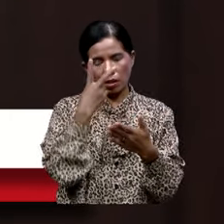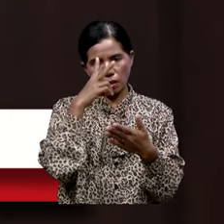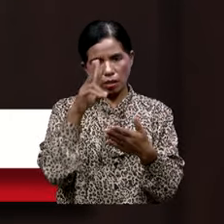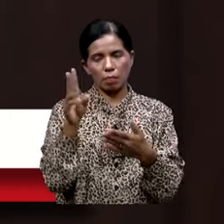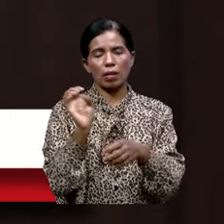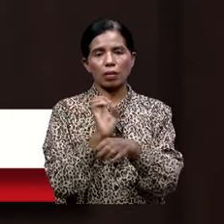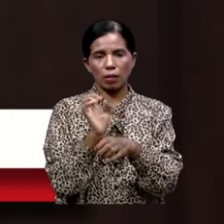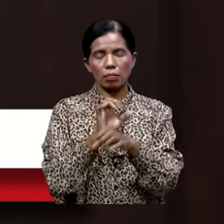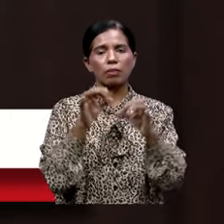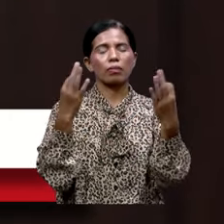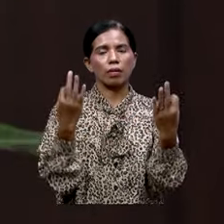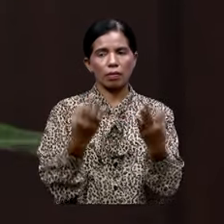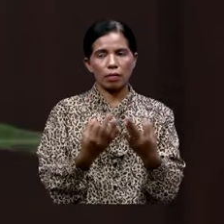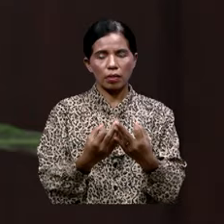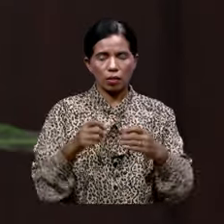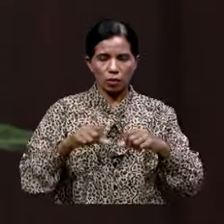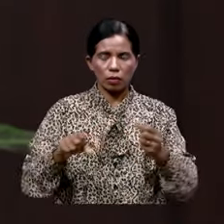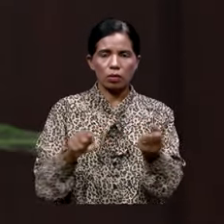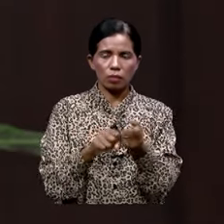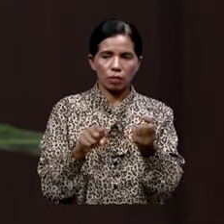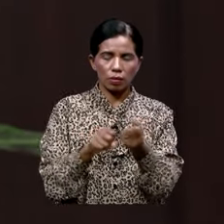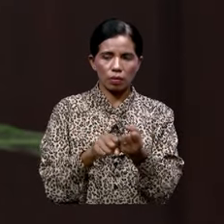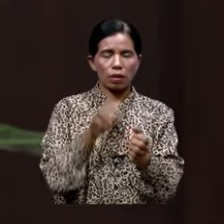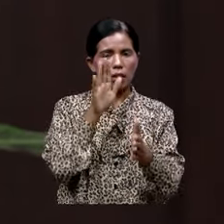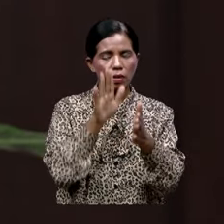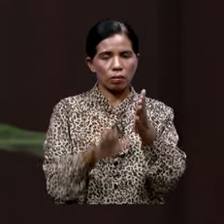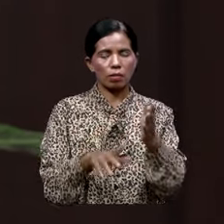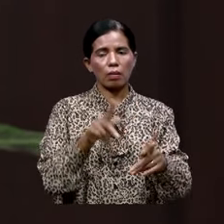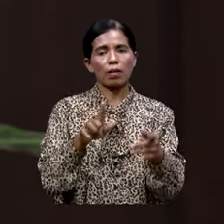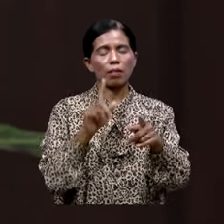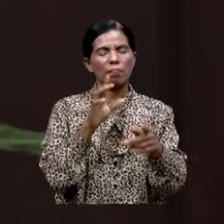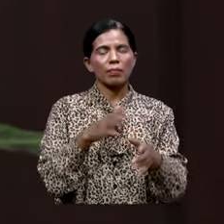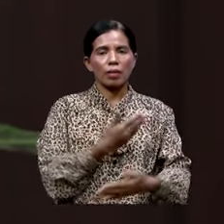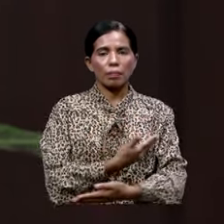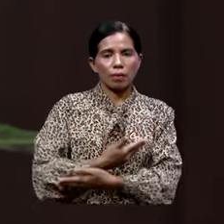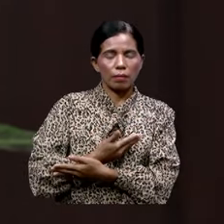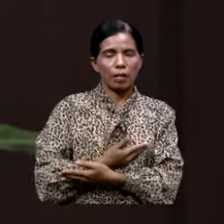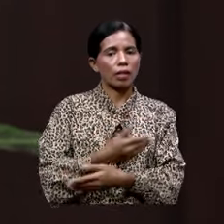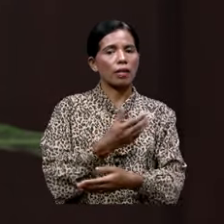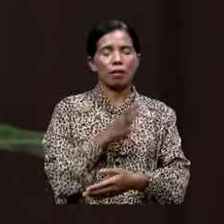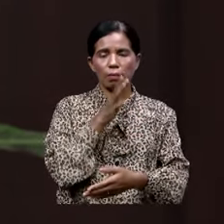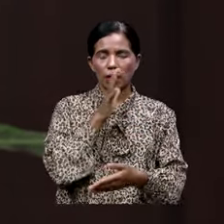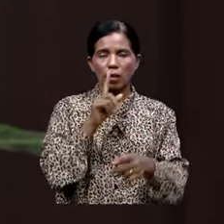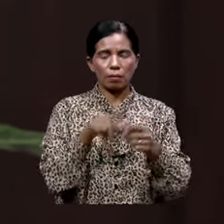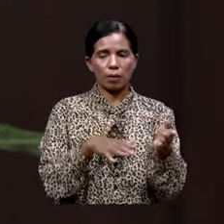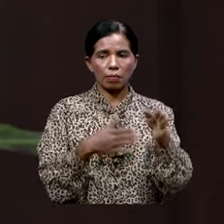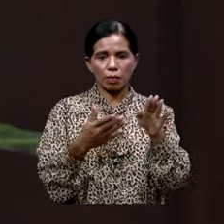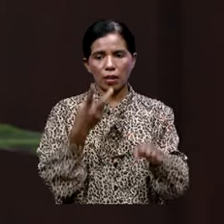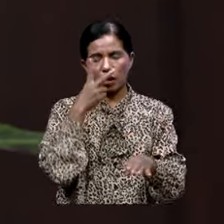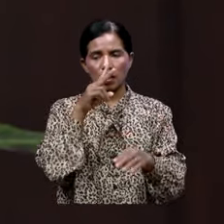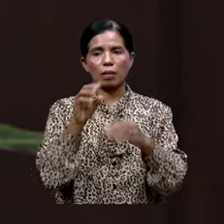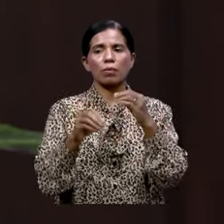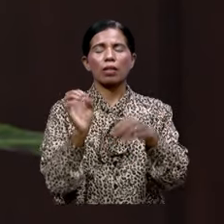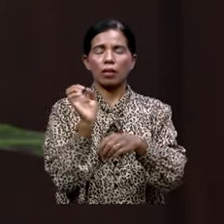de familia. I atu kontribusan reduce mortal dari ina, mortal dari bebe, sirene haremos ekonomi de